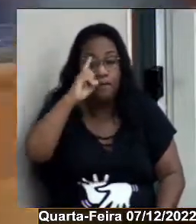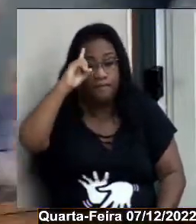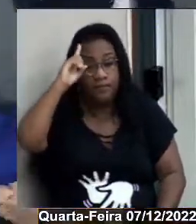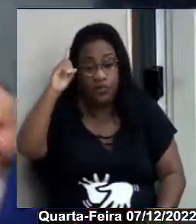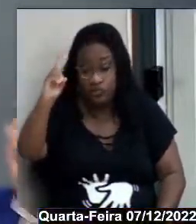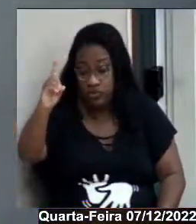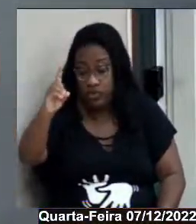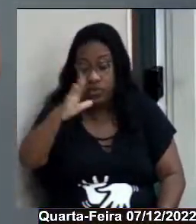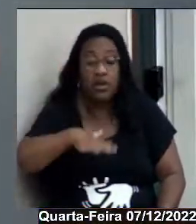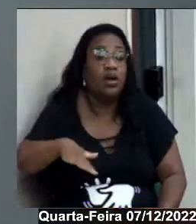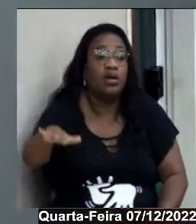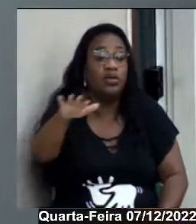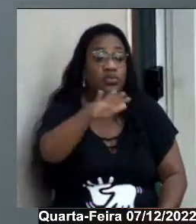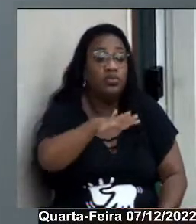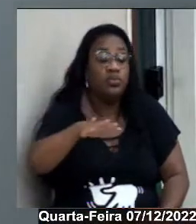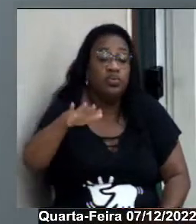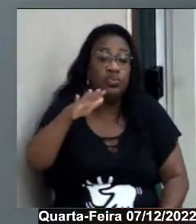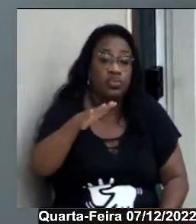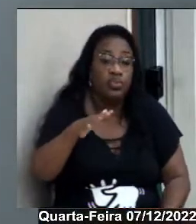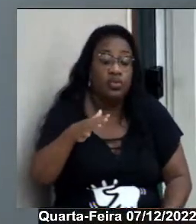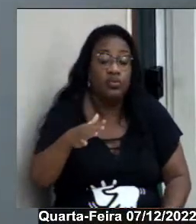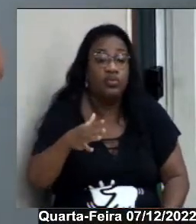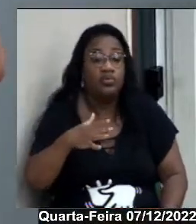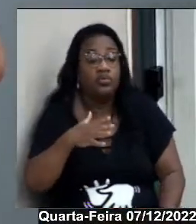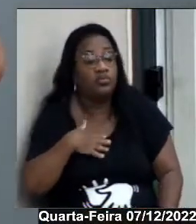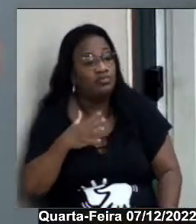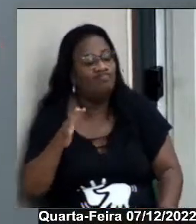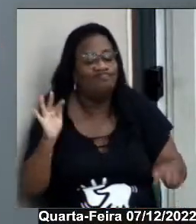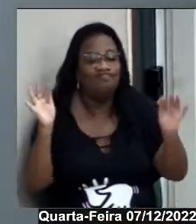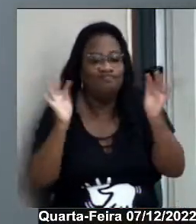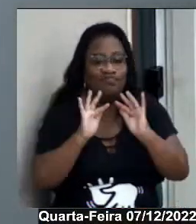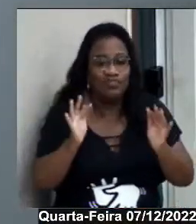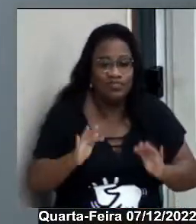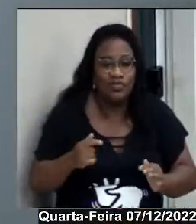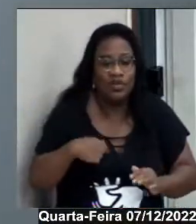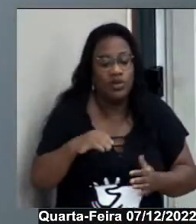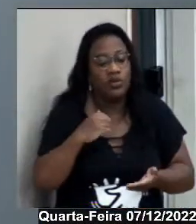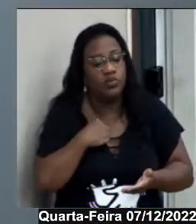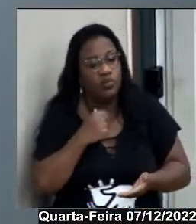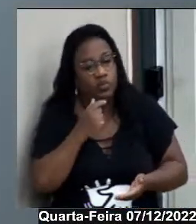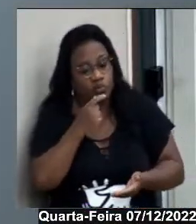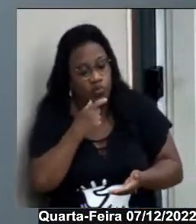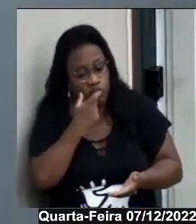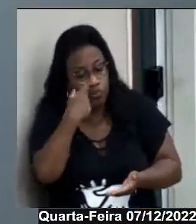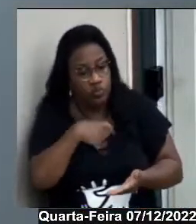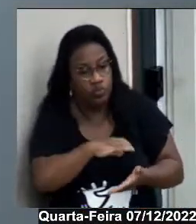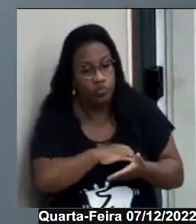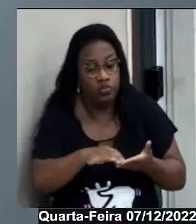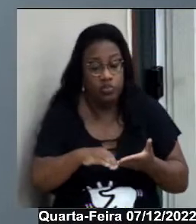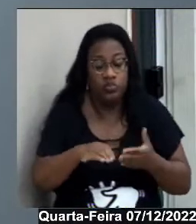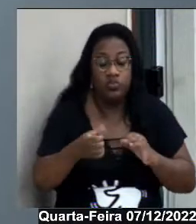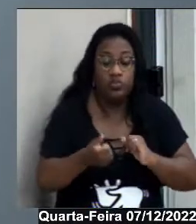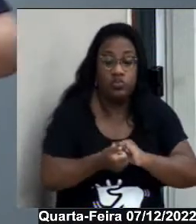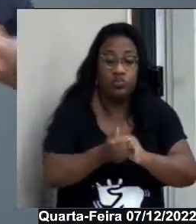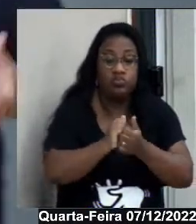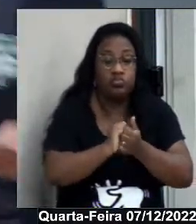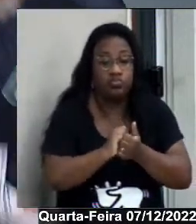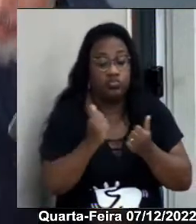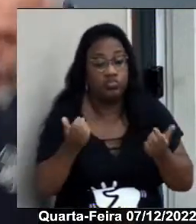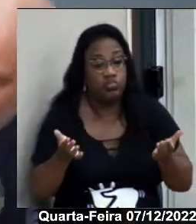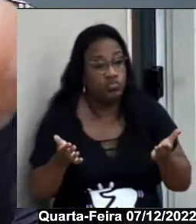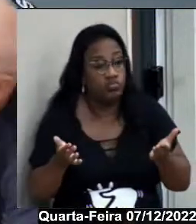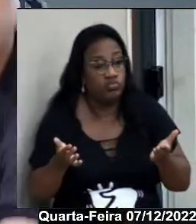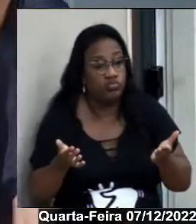Muito bom dia a todos. Eu vou pedir a gentileza de passarem aqui para conhecerem um pouquinho. Aqui também.